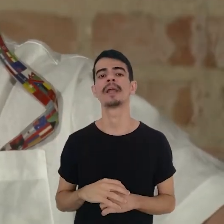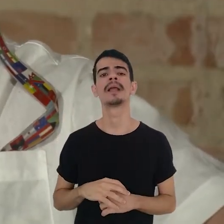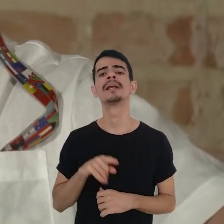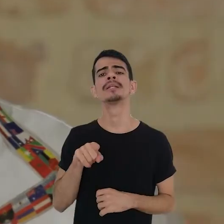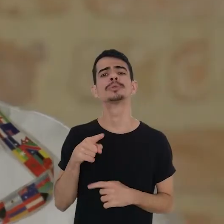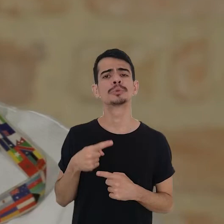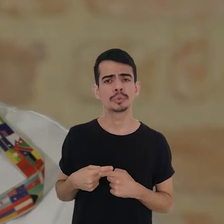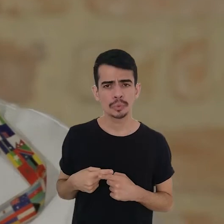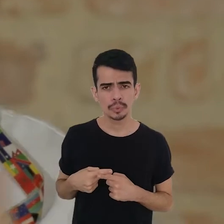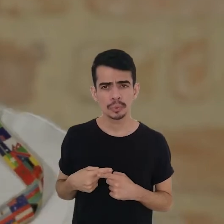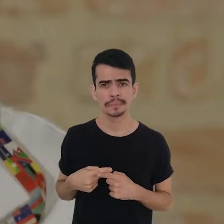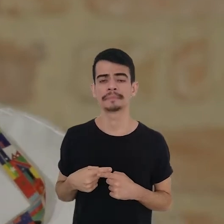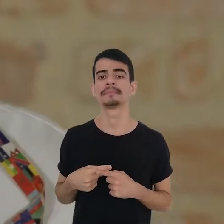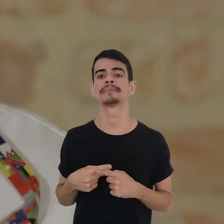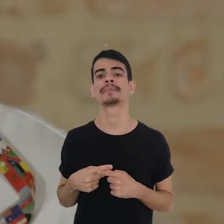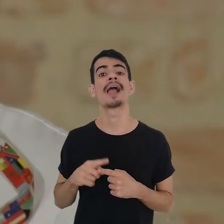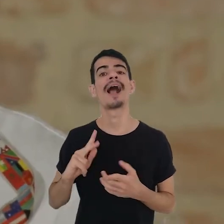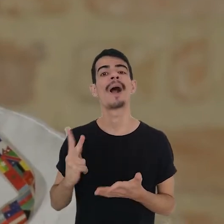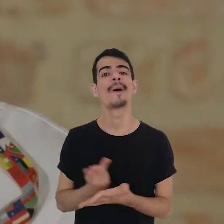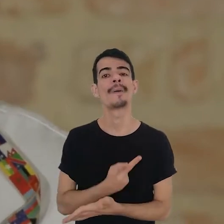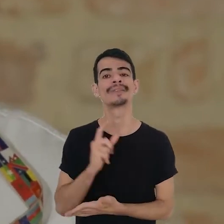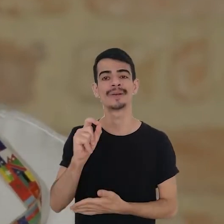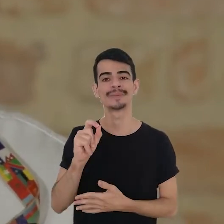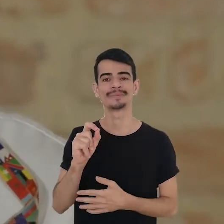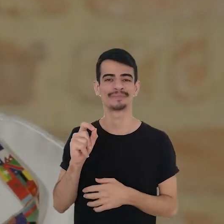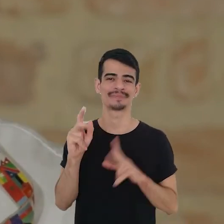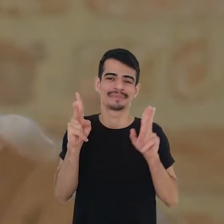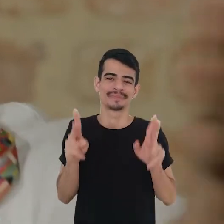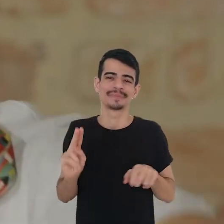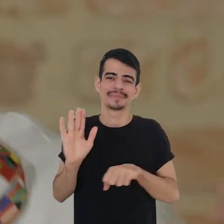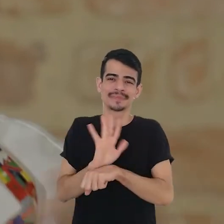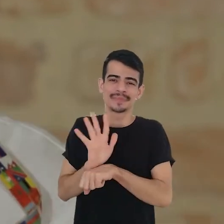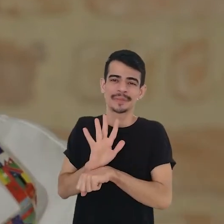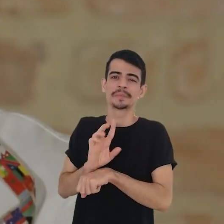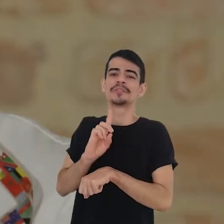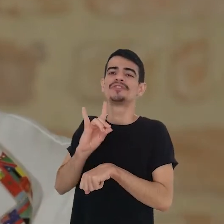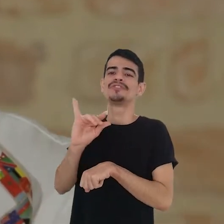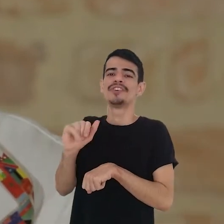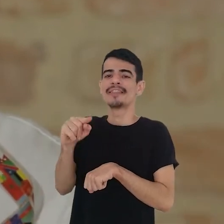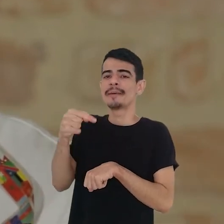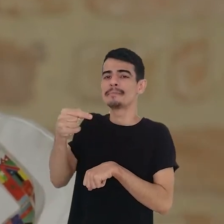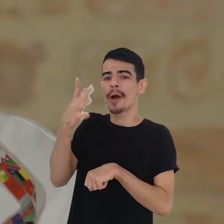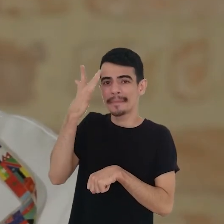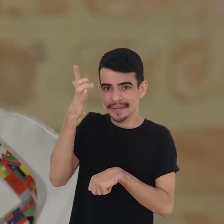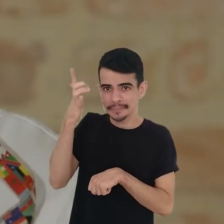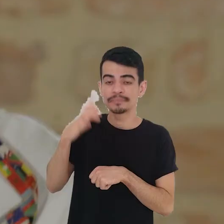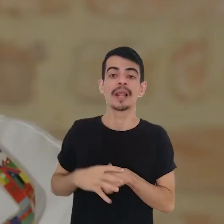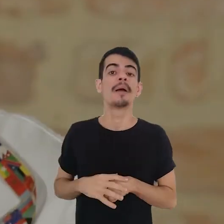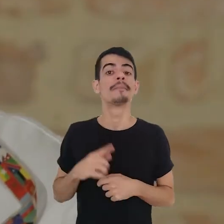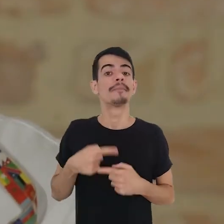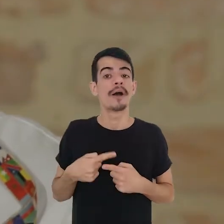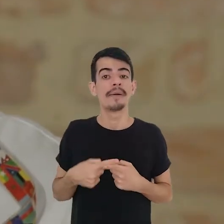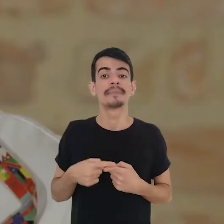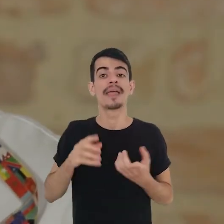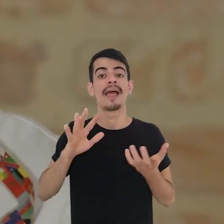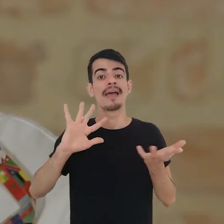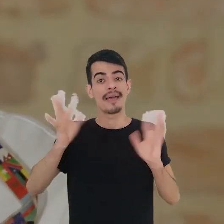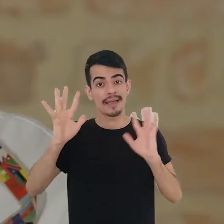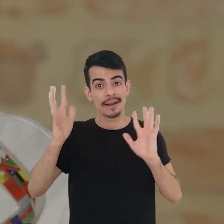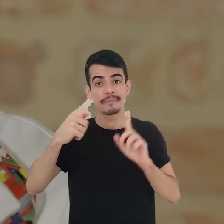frias. E qual é a consequência disso? Bem, a consequência disso é aquele filme Um Dia Depois de Amanhã. Como que